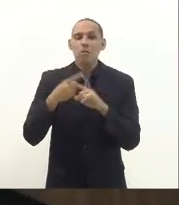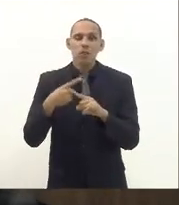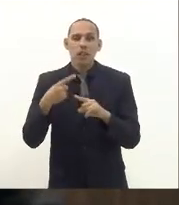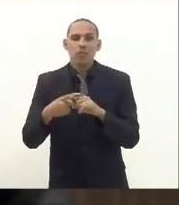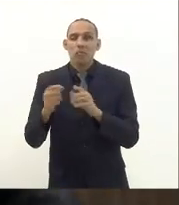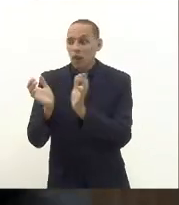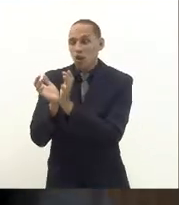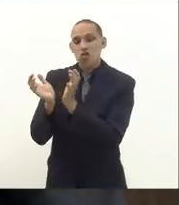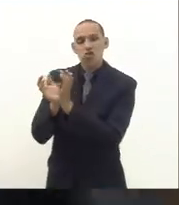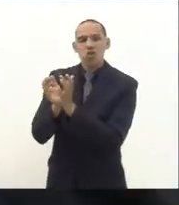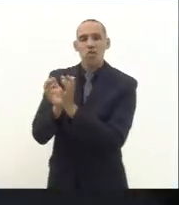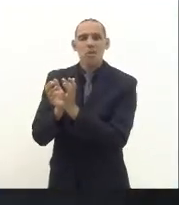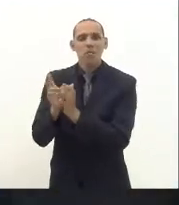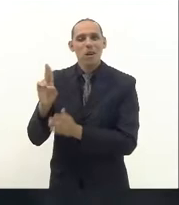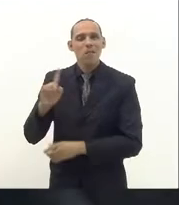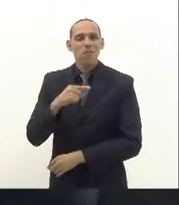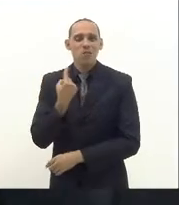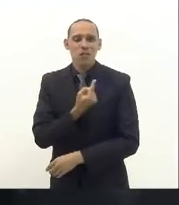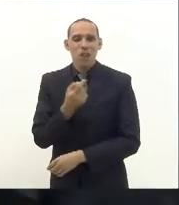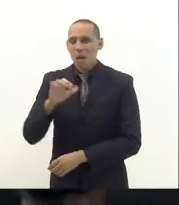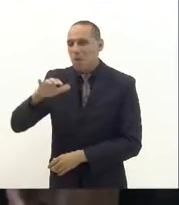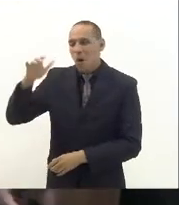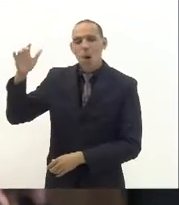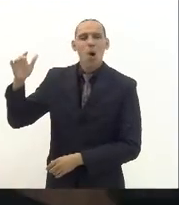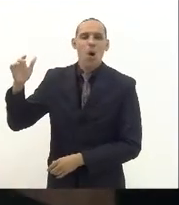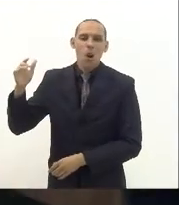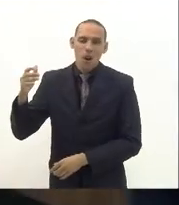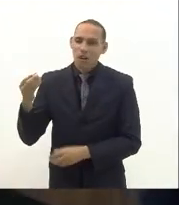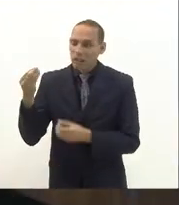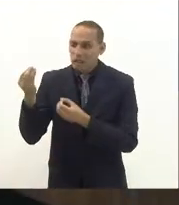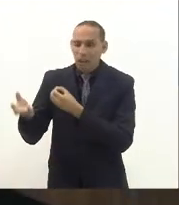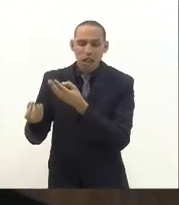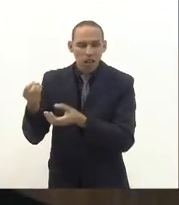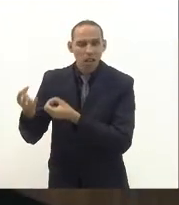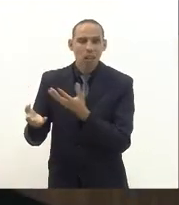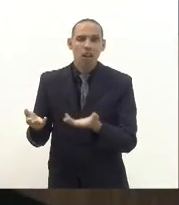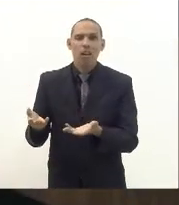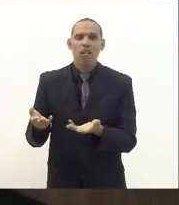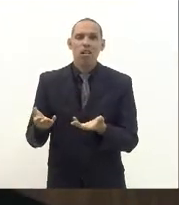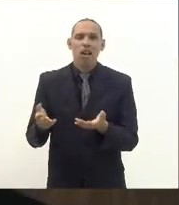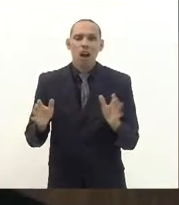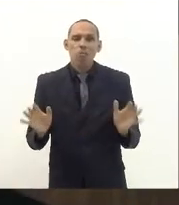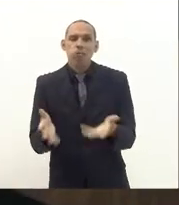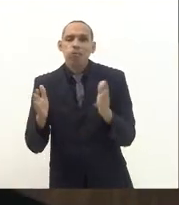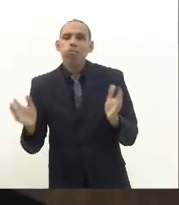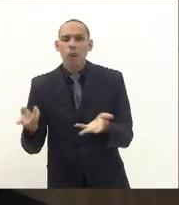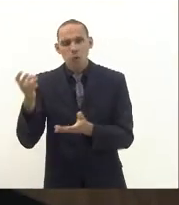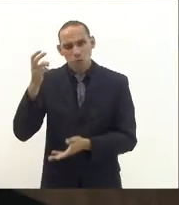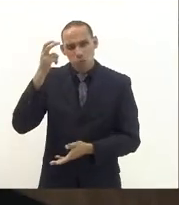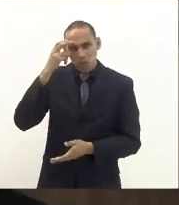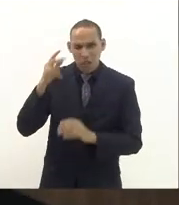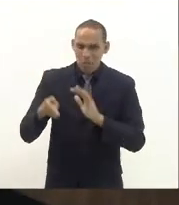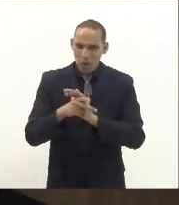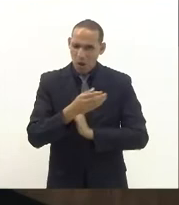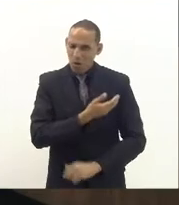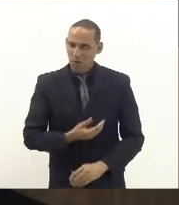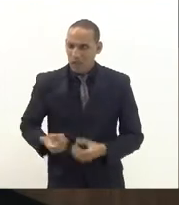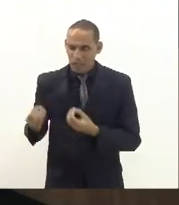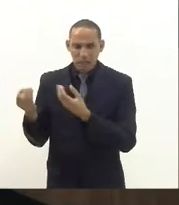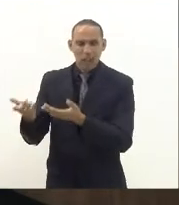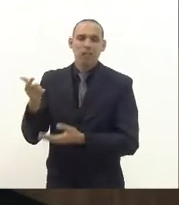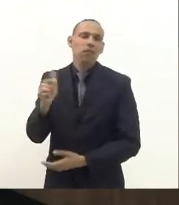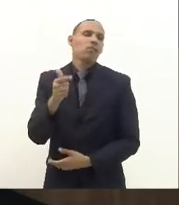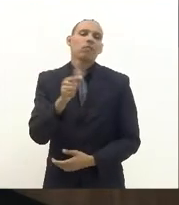porque esse grupo Todd tomou mantém não há equipamentos públicos de fomento à cultura no território é